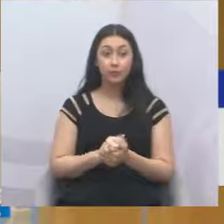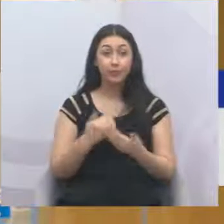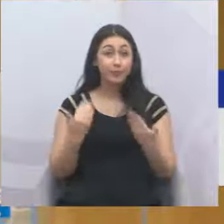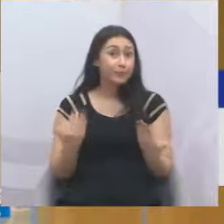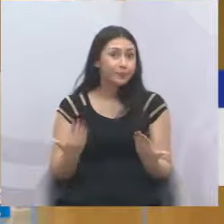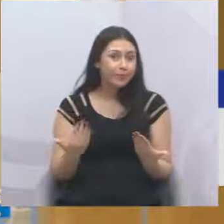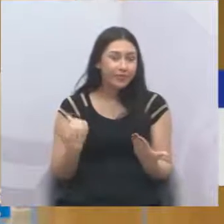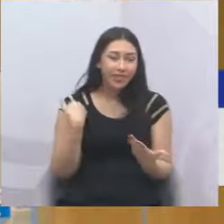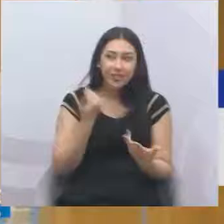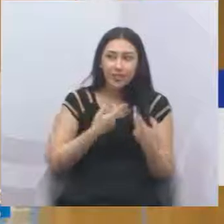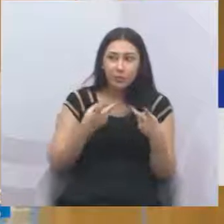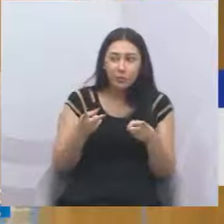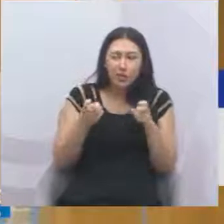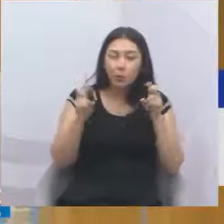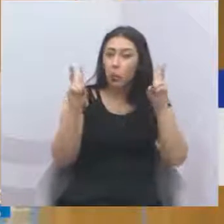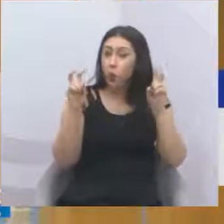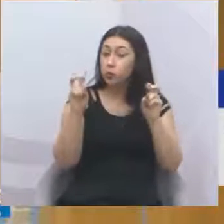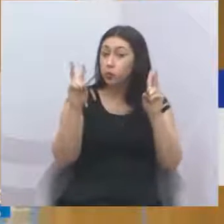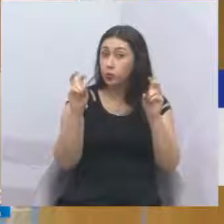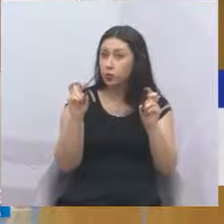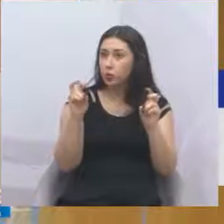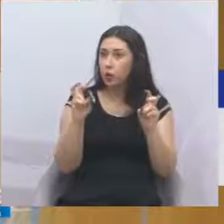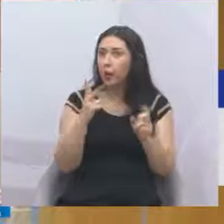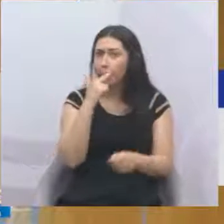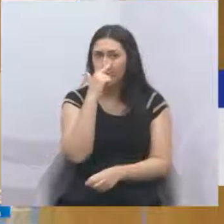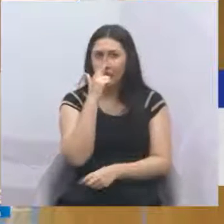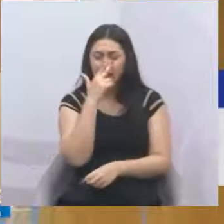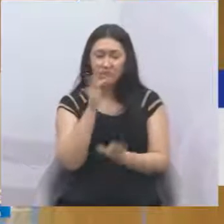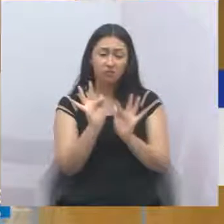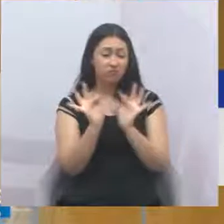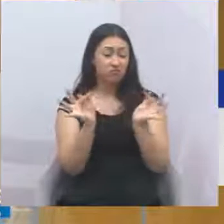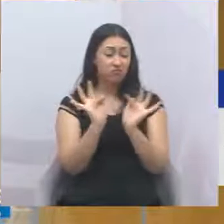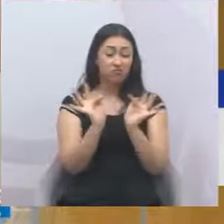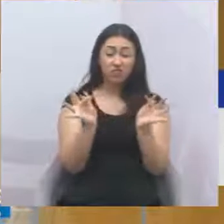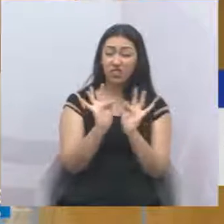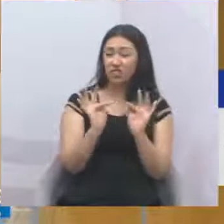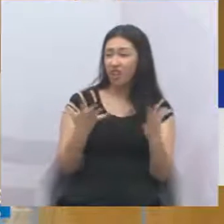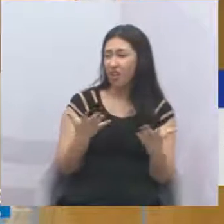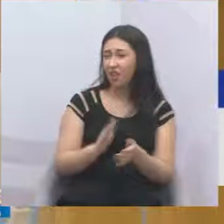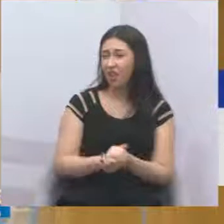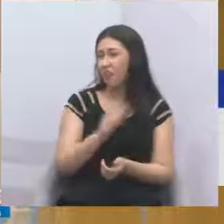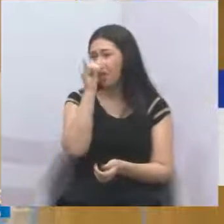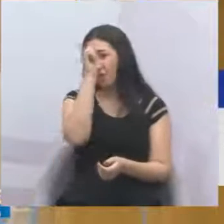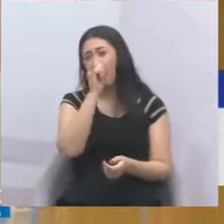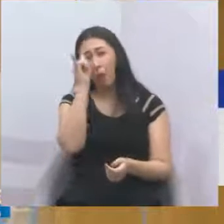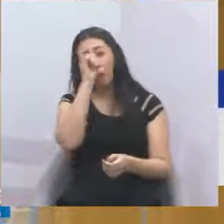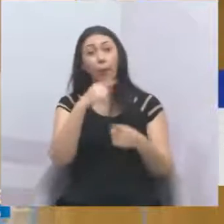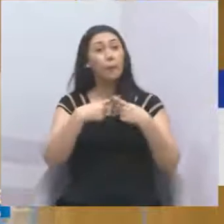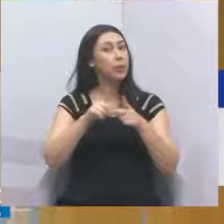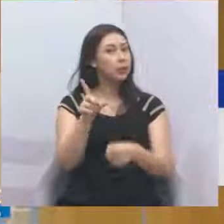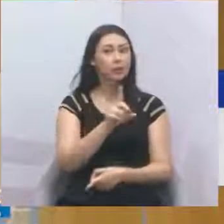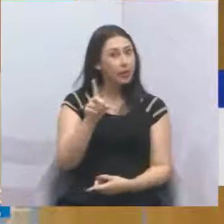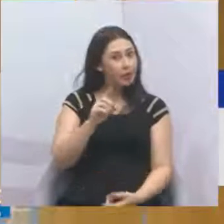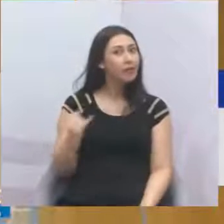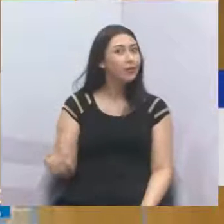Então, a gente vê que esse tema, que a princípio pode parecer um tema pequeno, mas não é. Porque ele